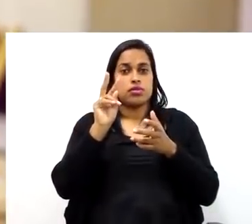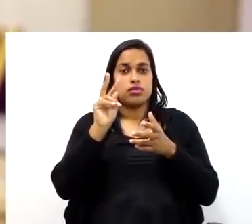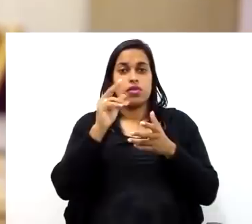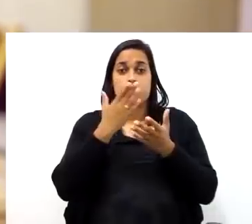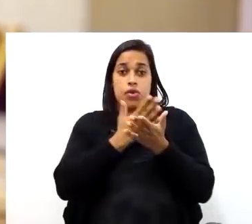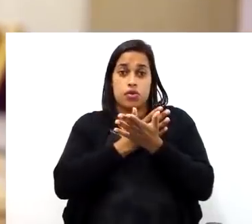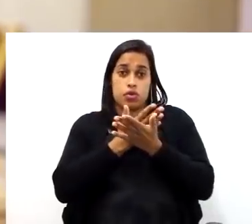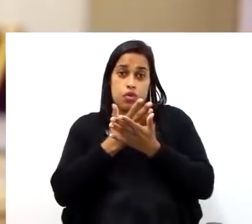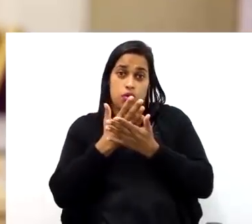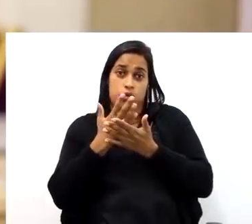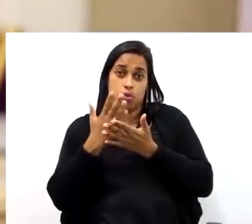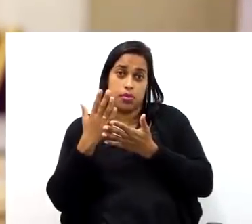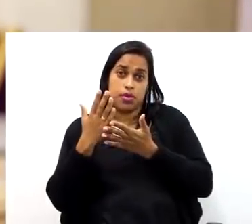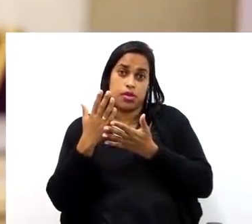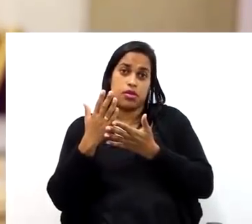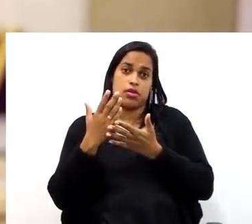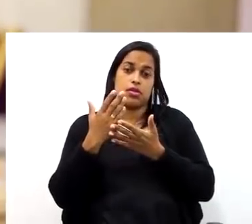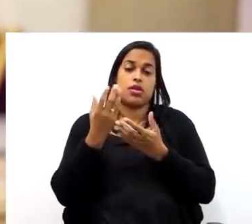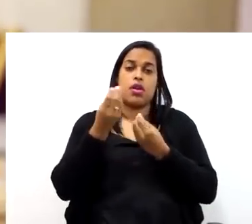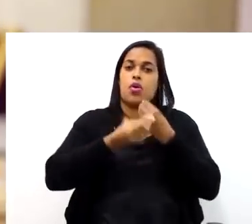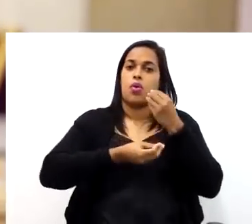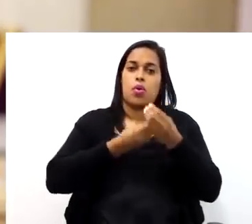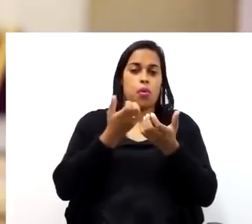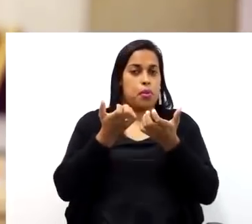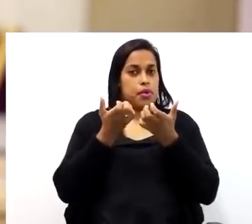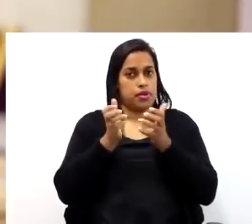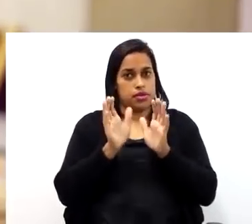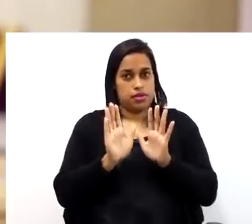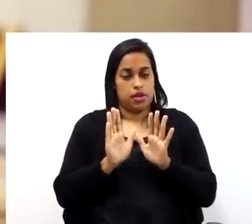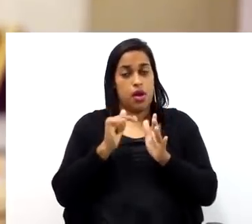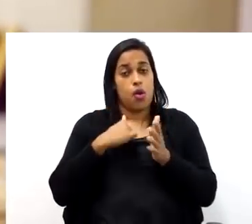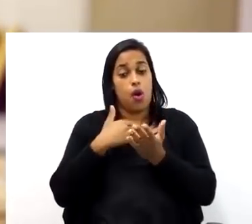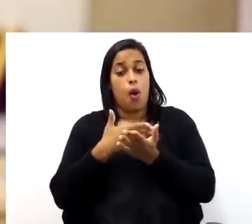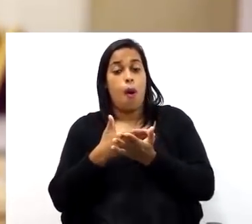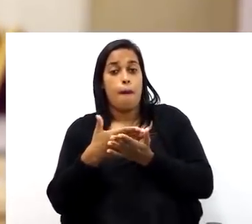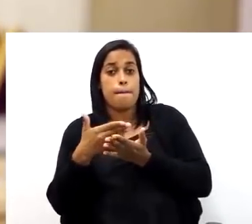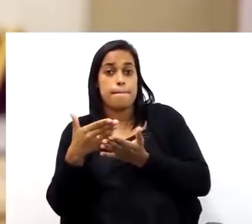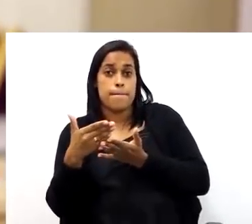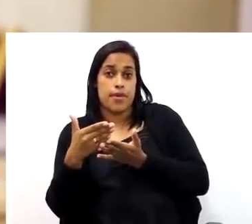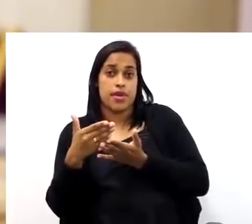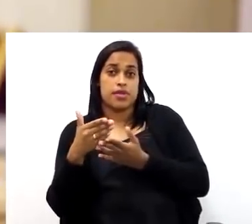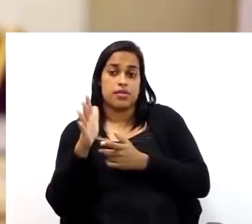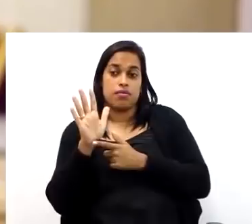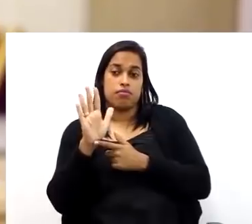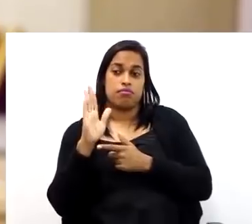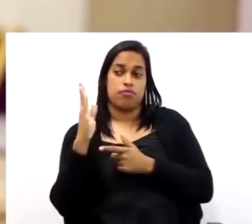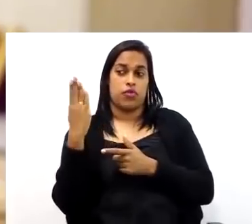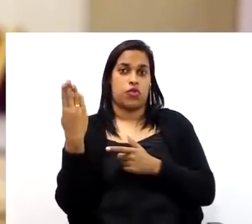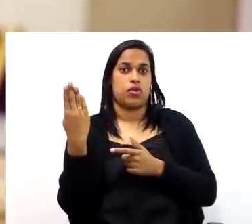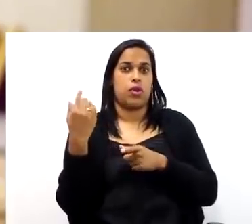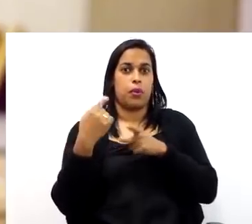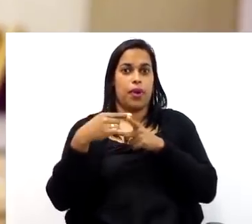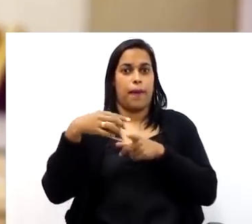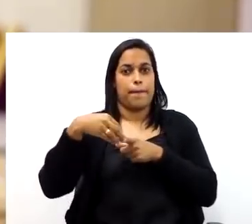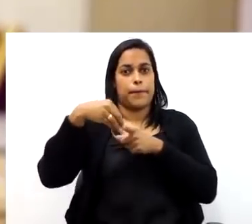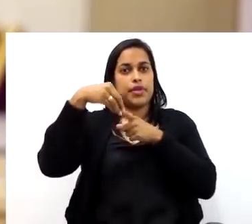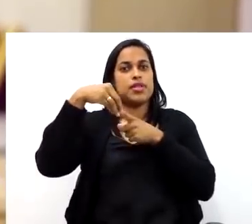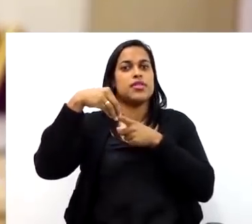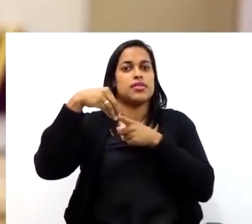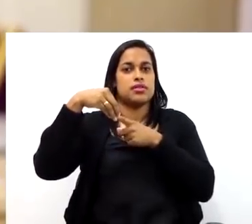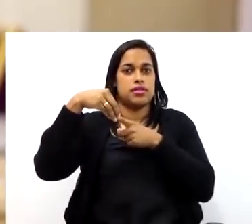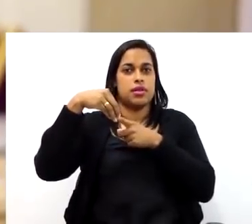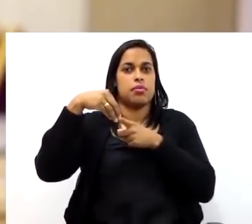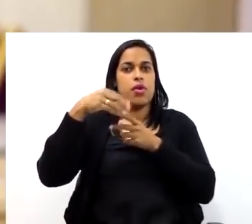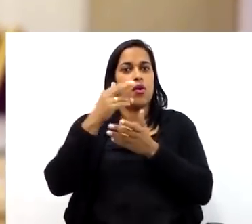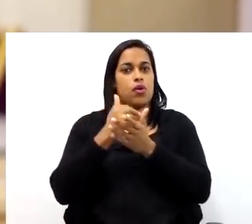para a vista superior. Na verdade, você pode começar de qualquer ordem que você queira. Geralmente a gente começa da face frontal porque ela é